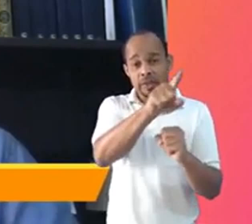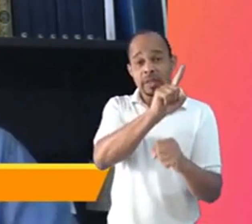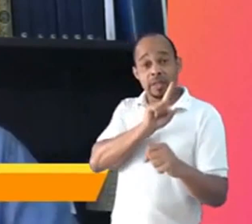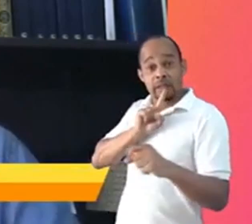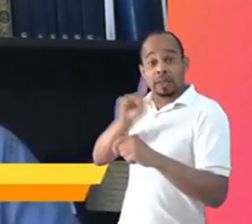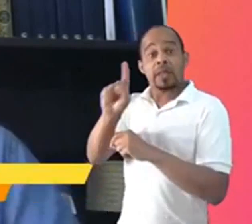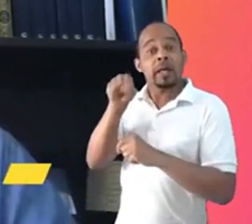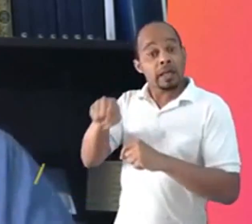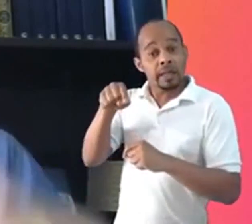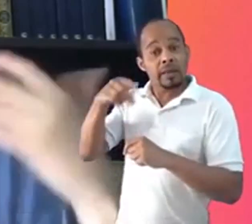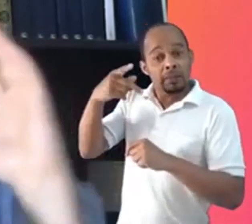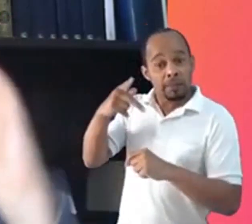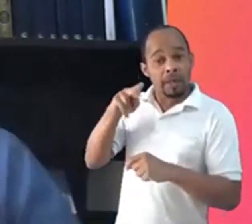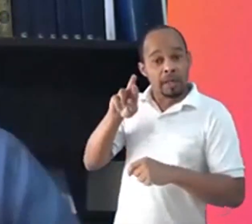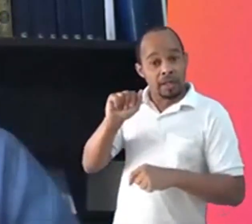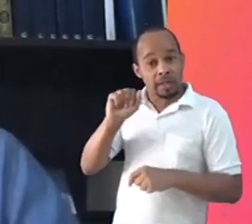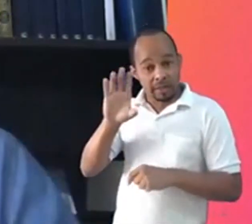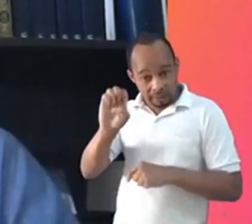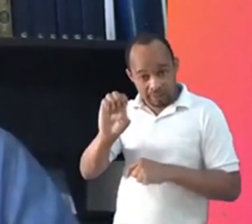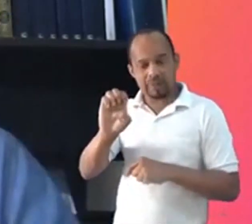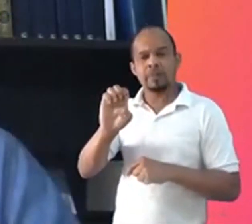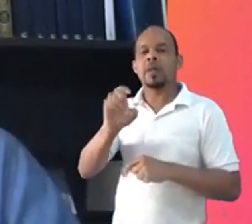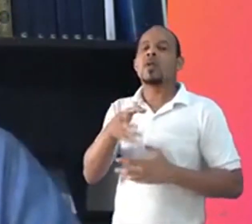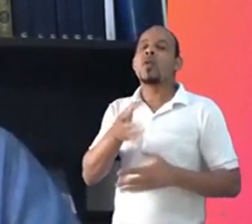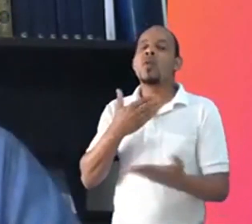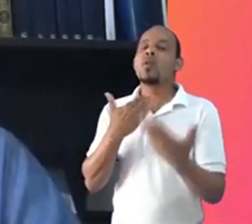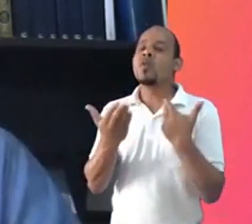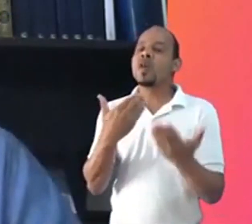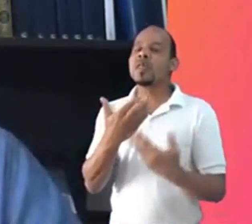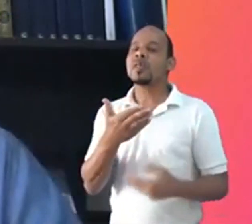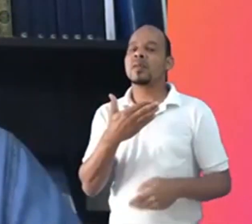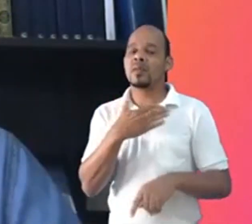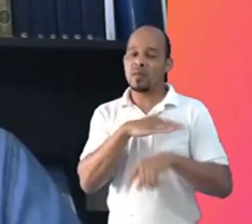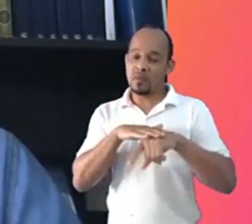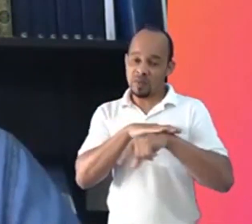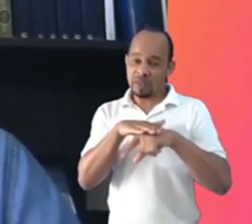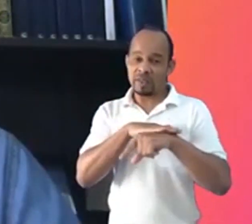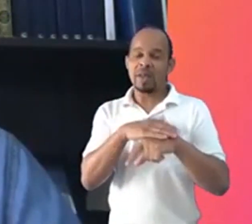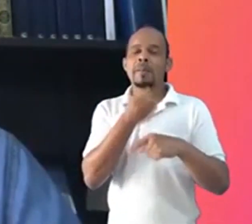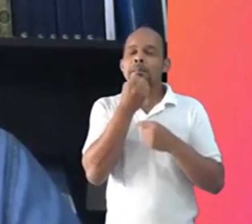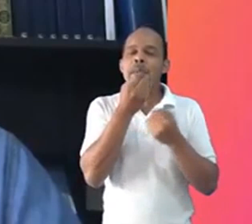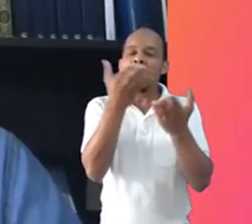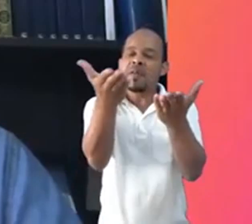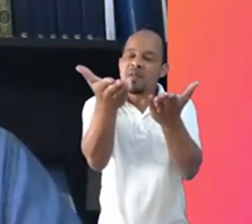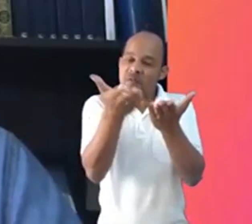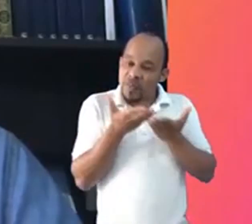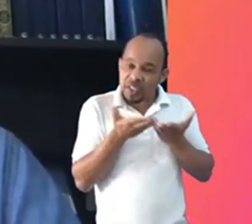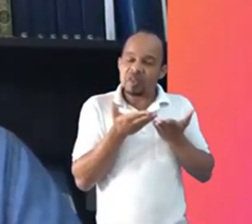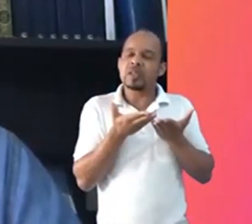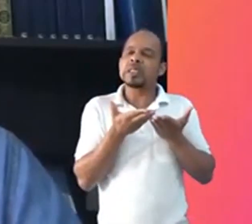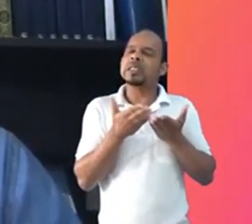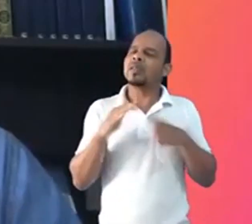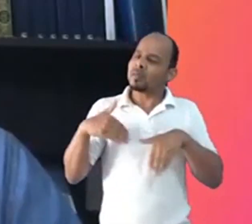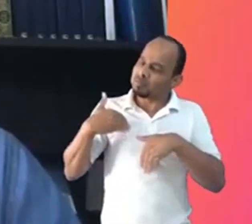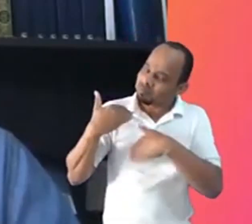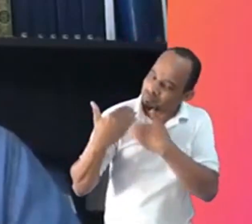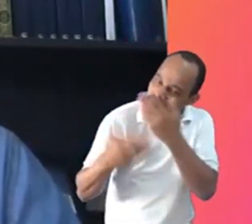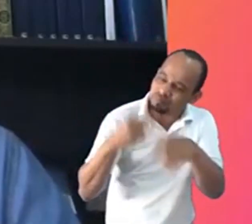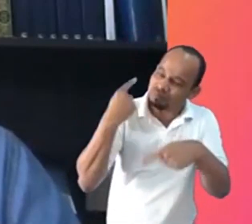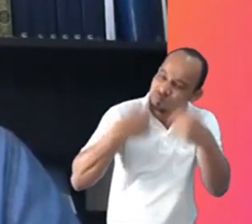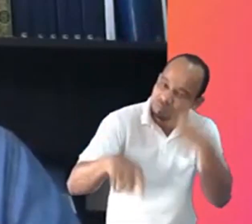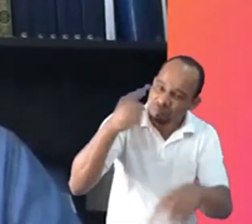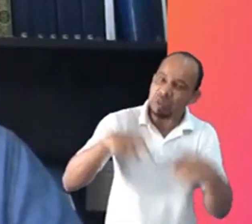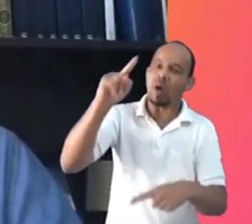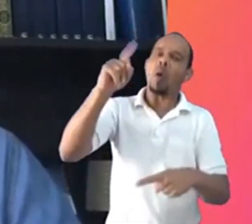no corredor, né? E vocês vão poder ir até a praça para poder conversar conosco quando possível. Sejam